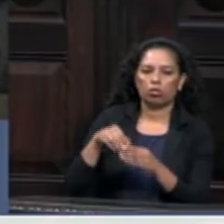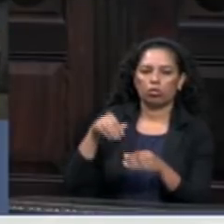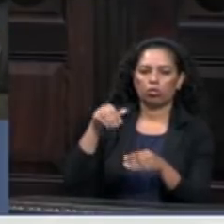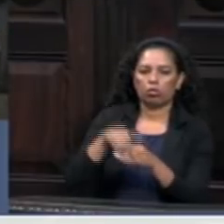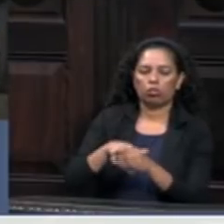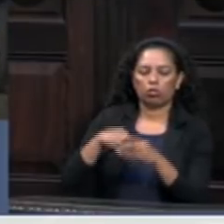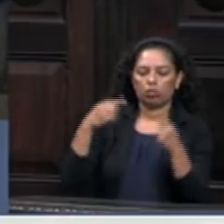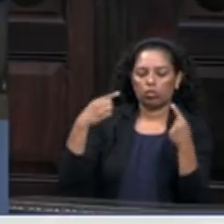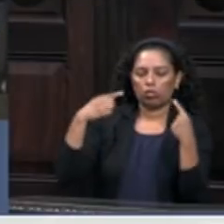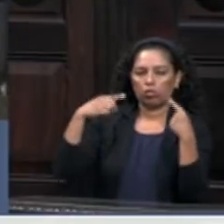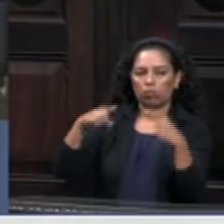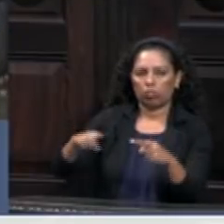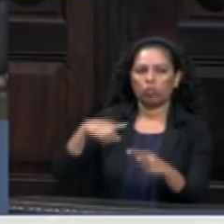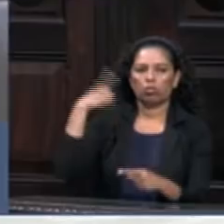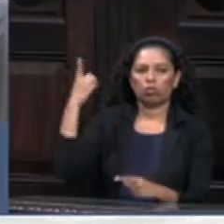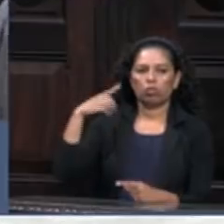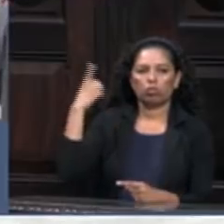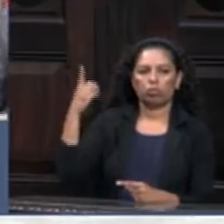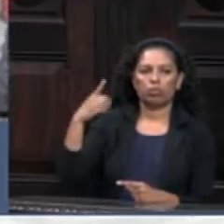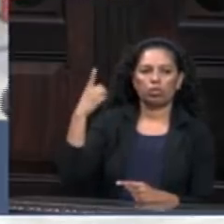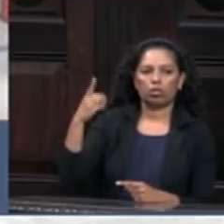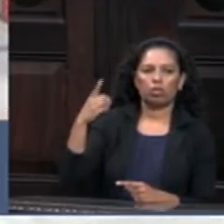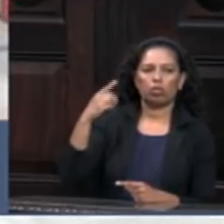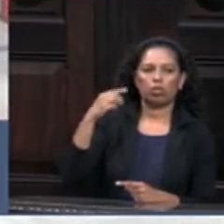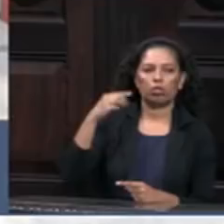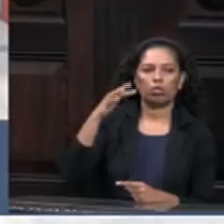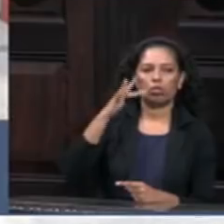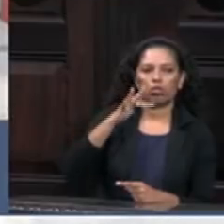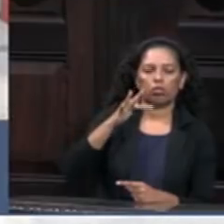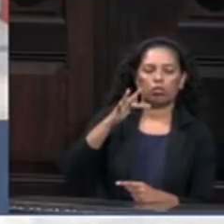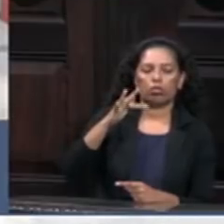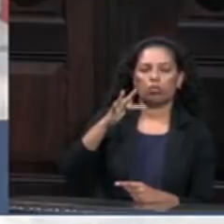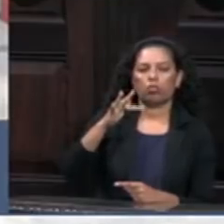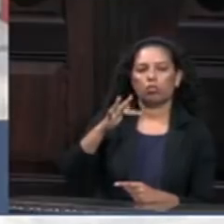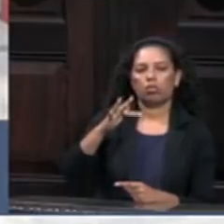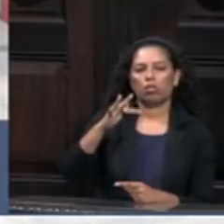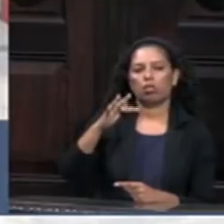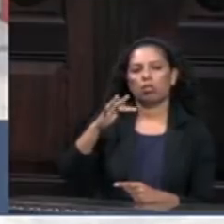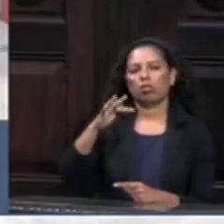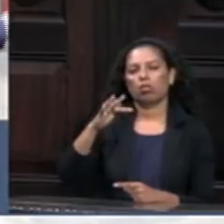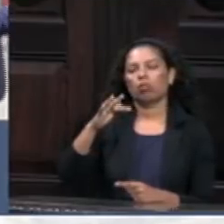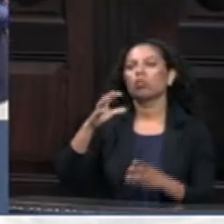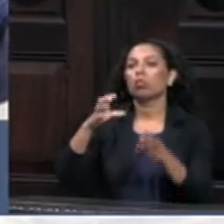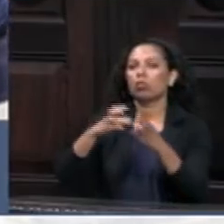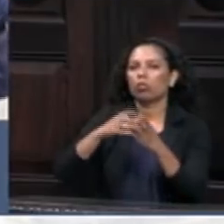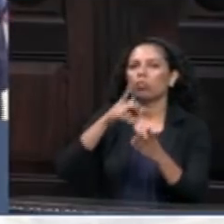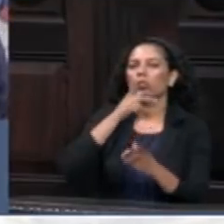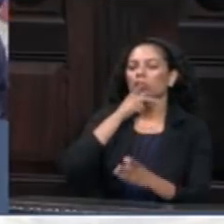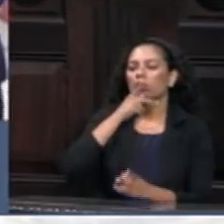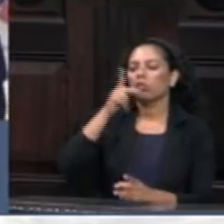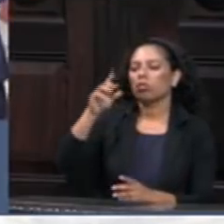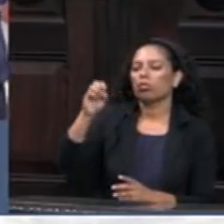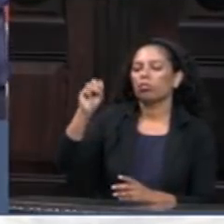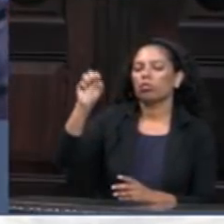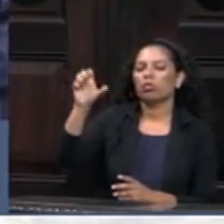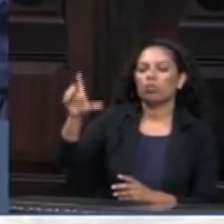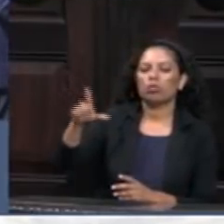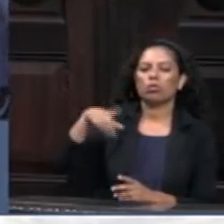de contrário do deputado Marcelo Freixo, o Anderson, Flávio Serafim e Eliomar. Declaração de voto do deputado Luiz Paulo.